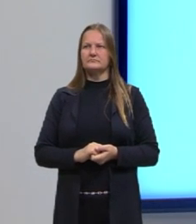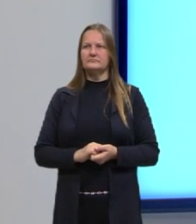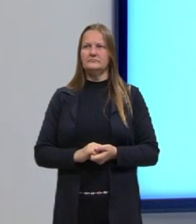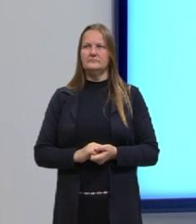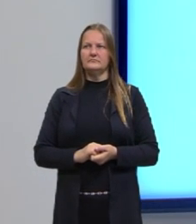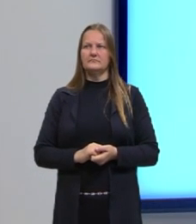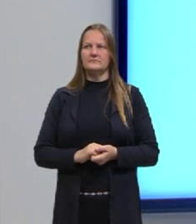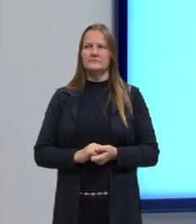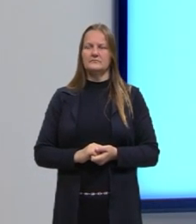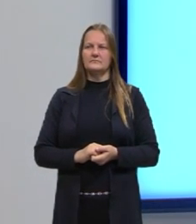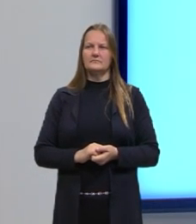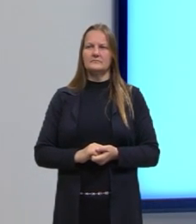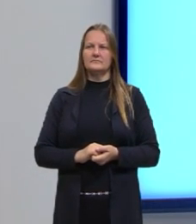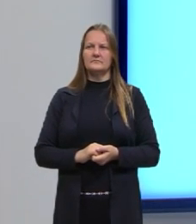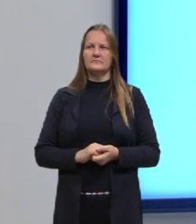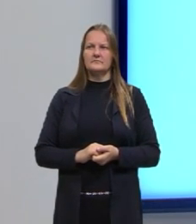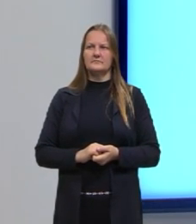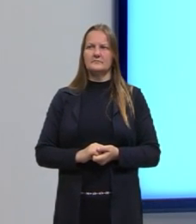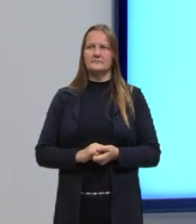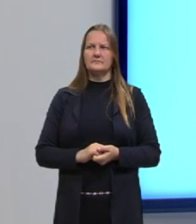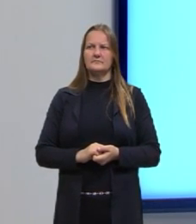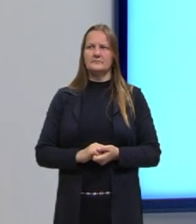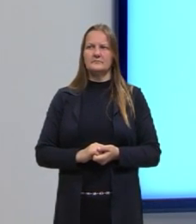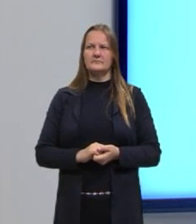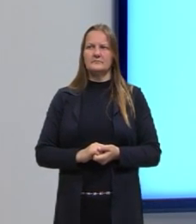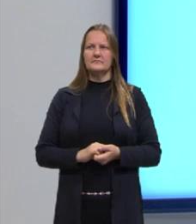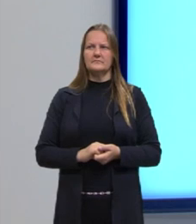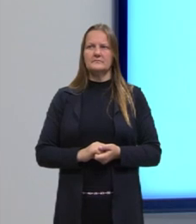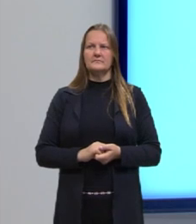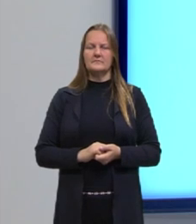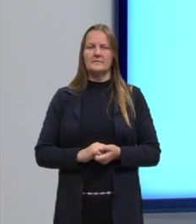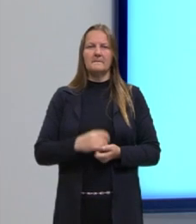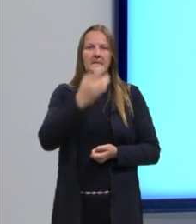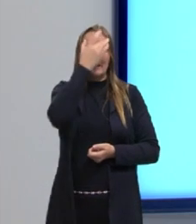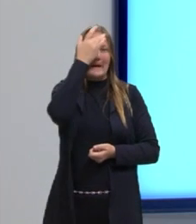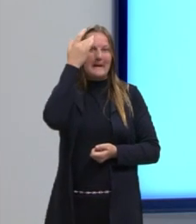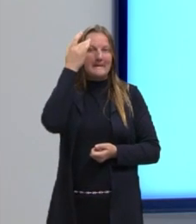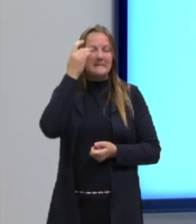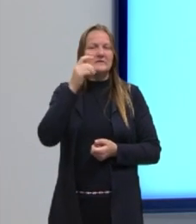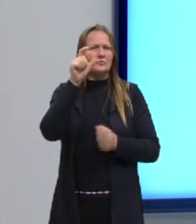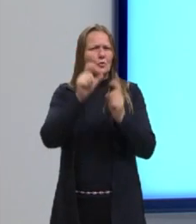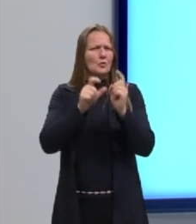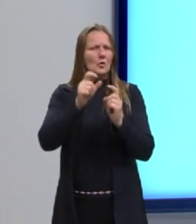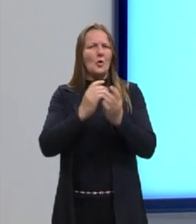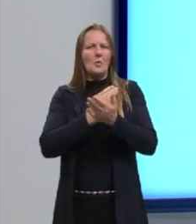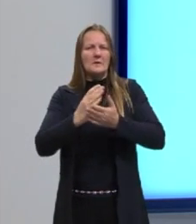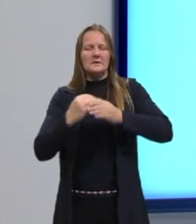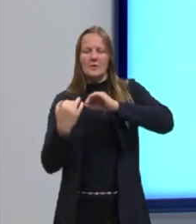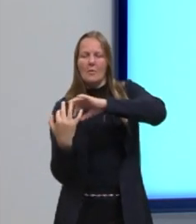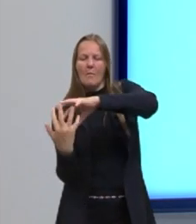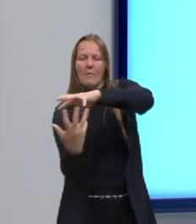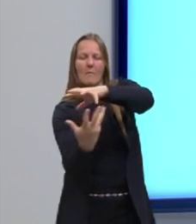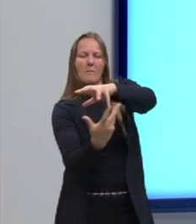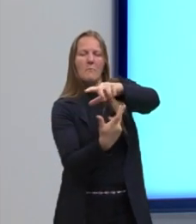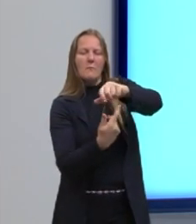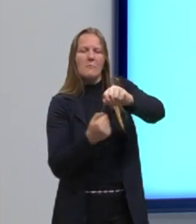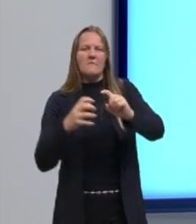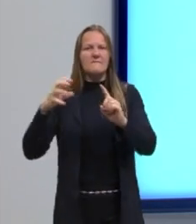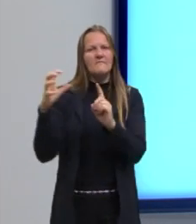com questões de modificação do planeta terra e aí hoje a gente tem então